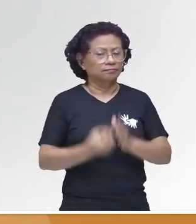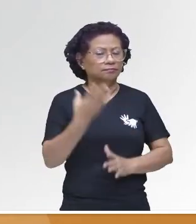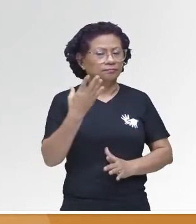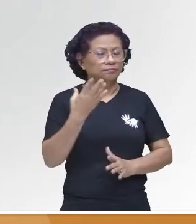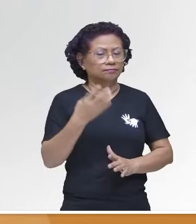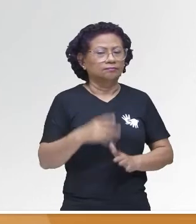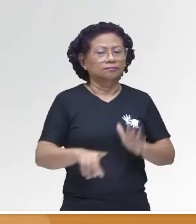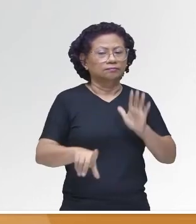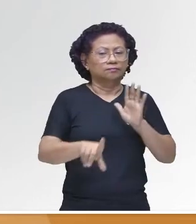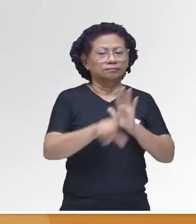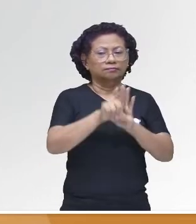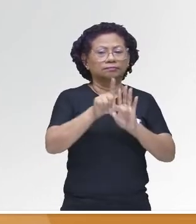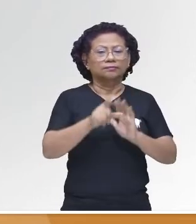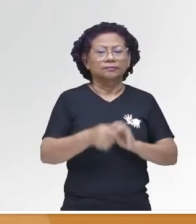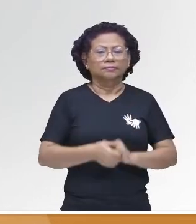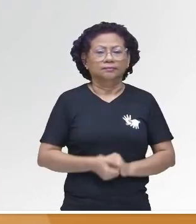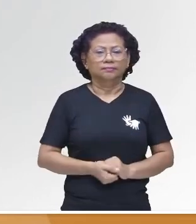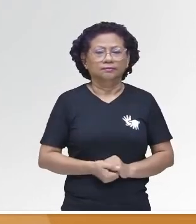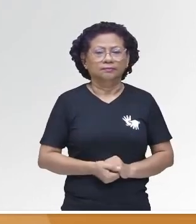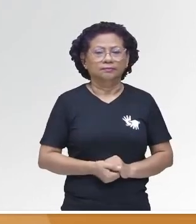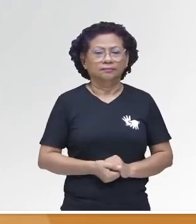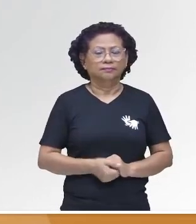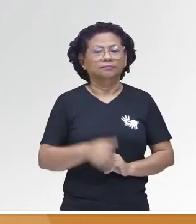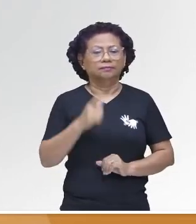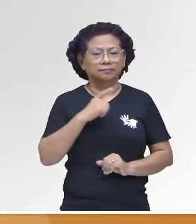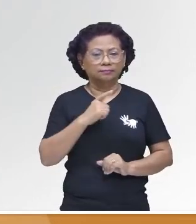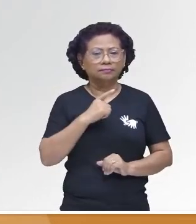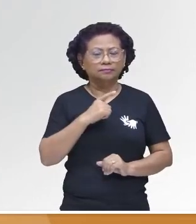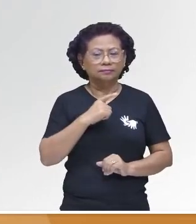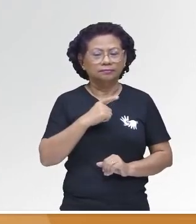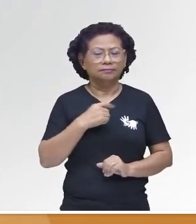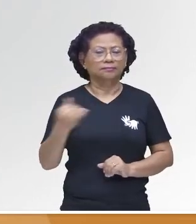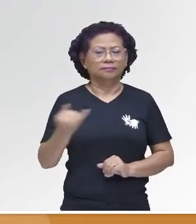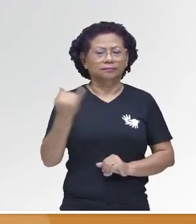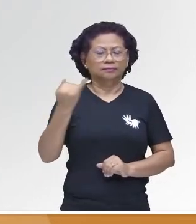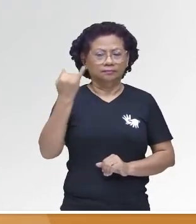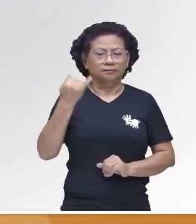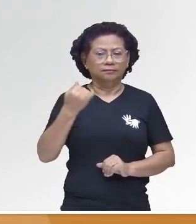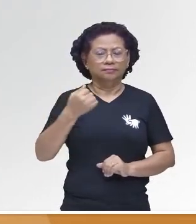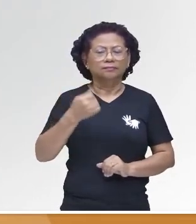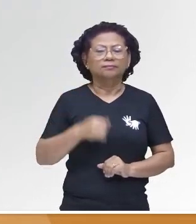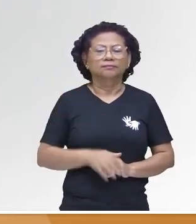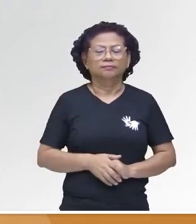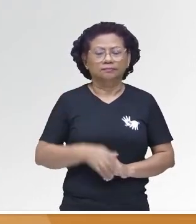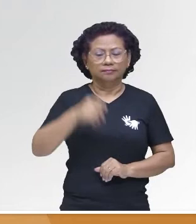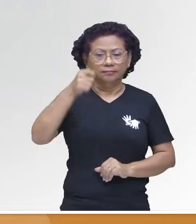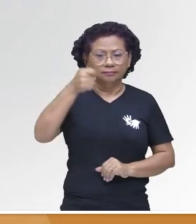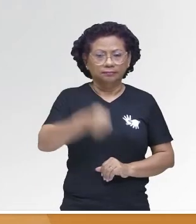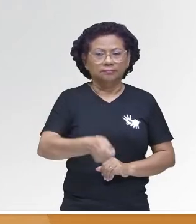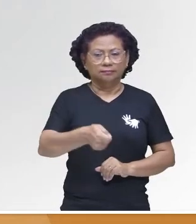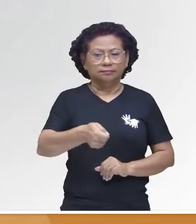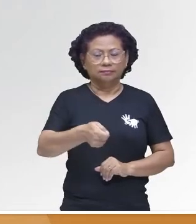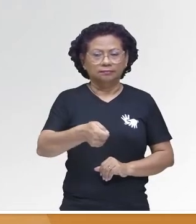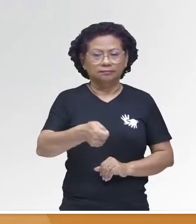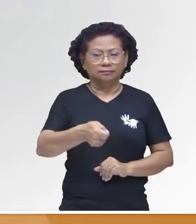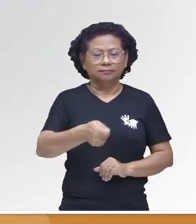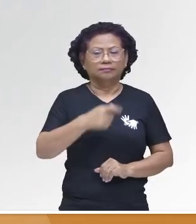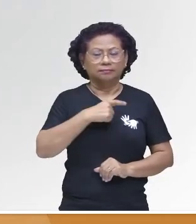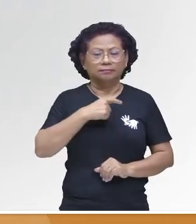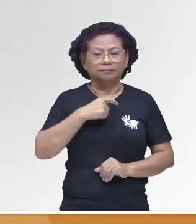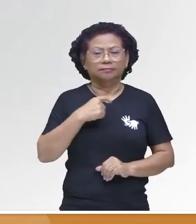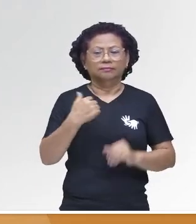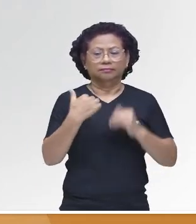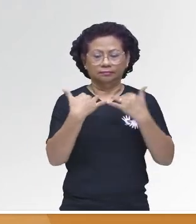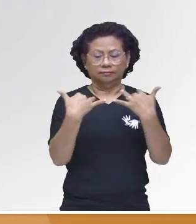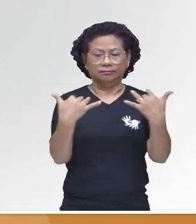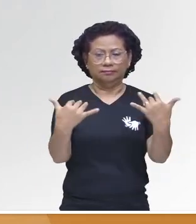Processo Criminal, havia necessidade de um julgamento feito por um júri, por um